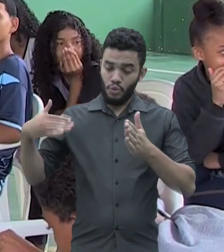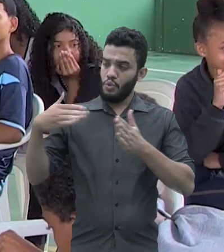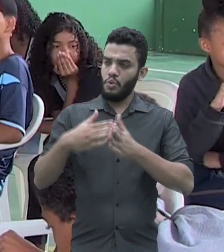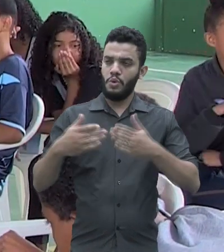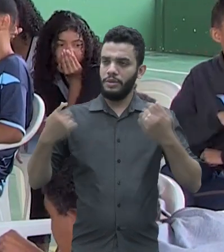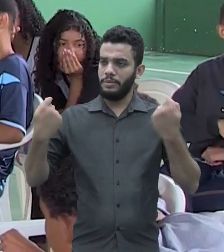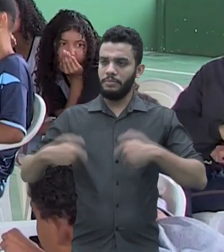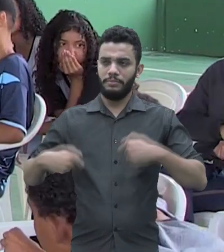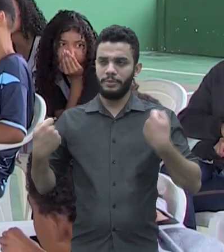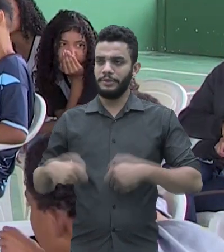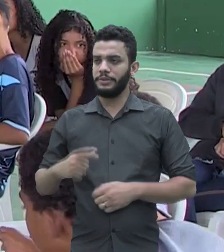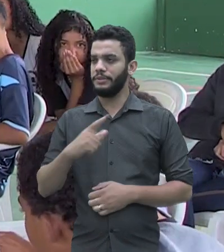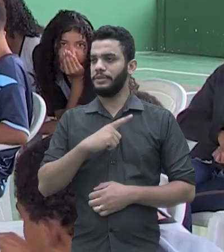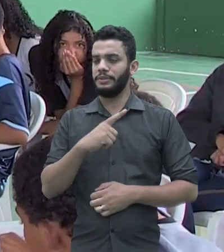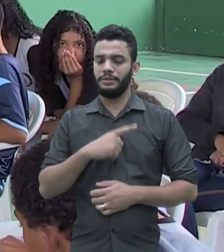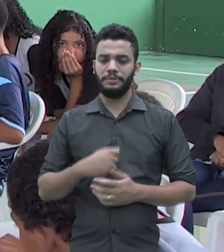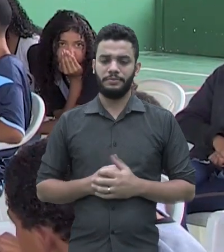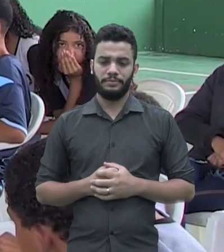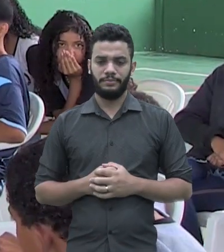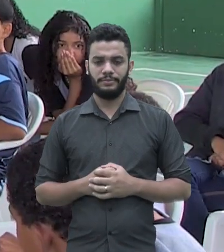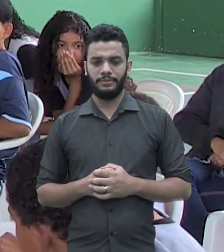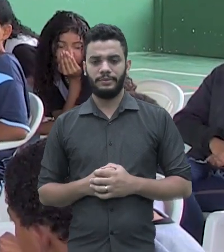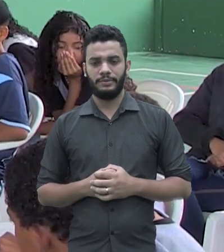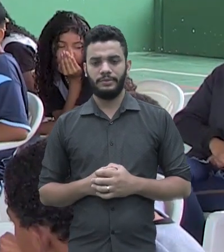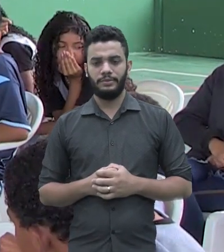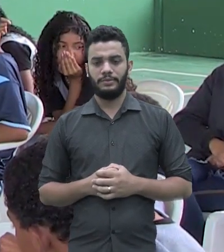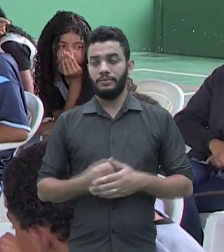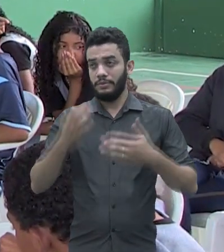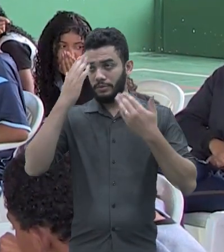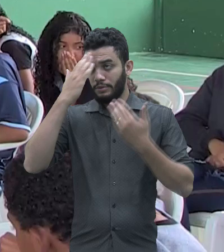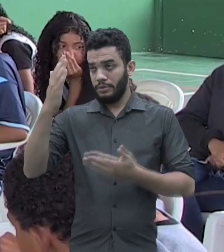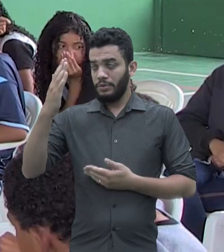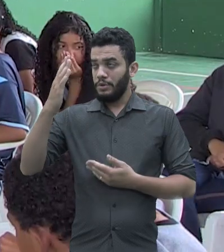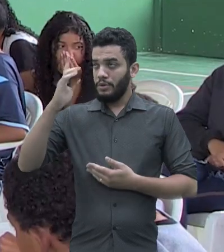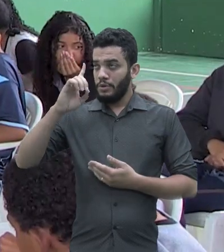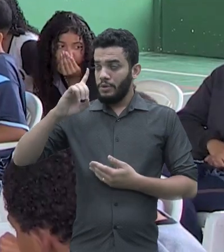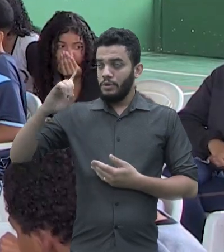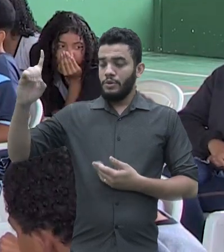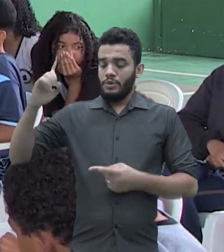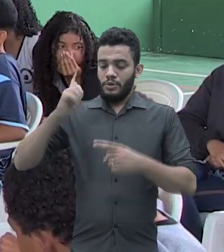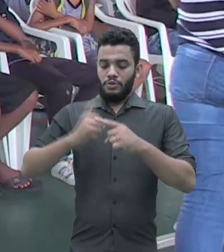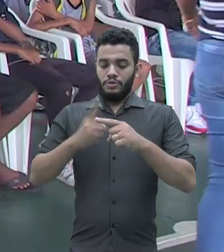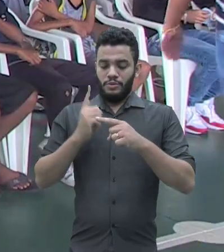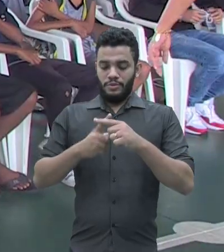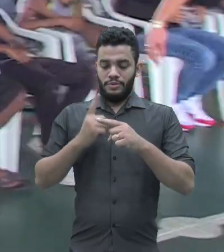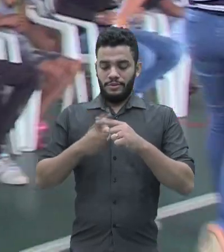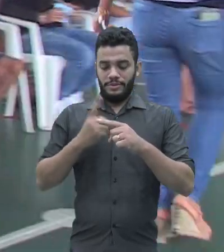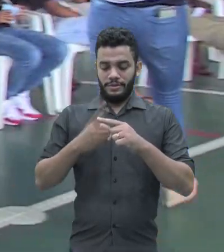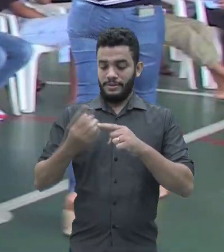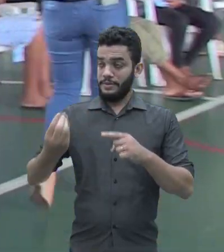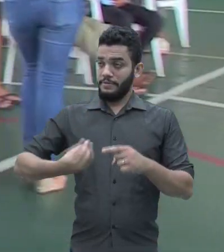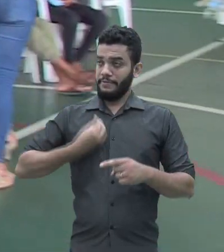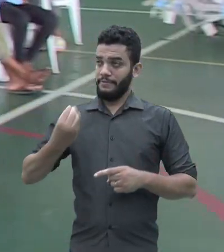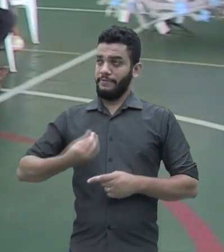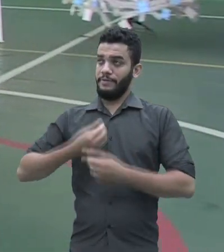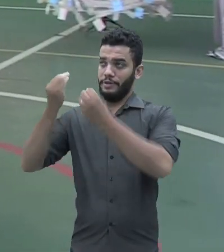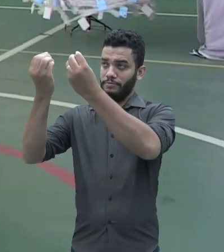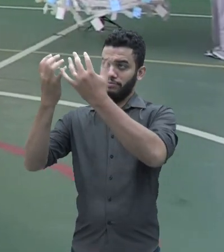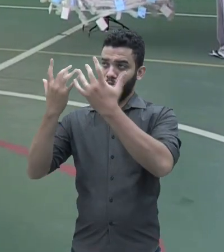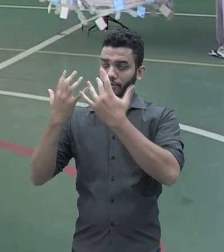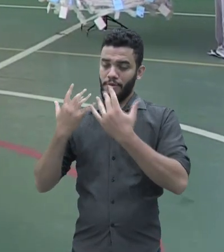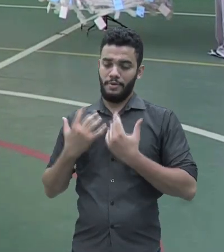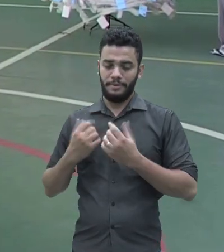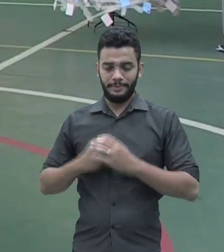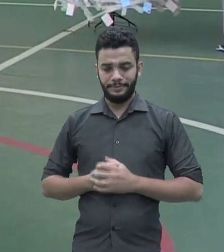Fala, Henrique, sua frase. Obrigado, Senhor, pela oportunidade de viver. Finalizar com a Sara.